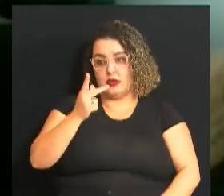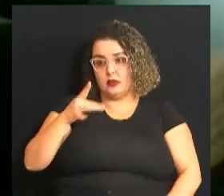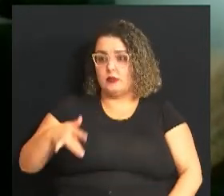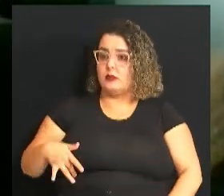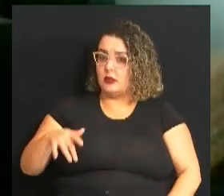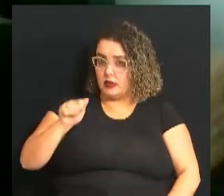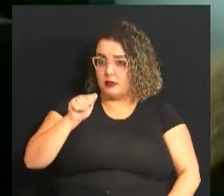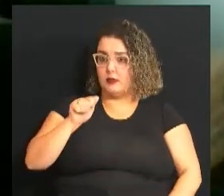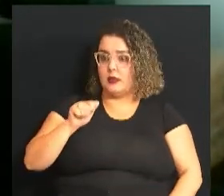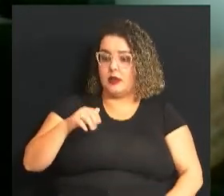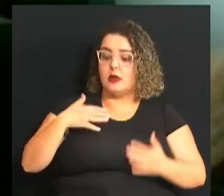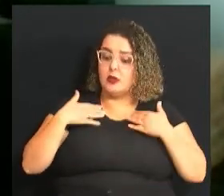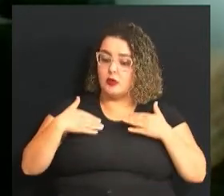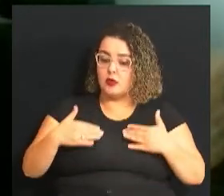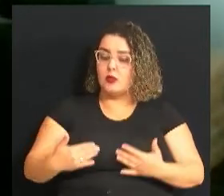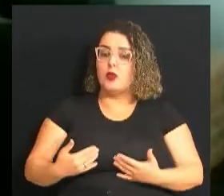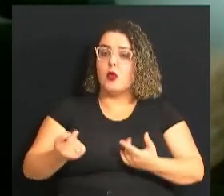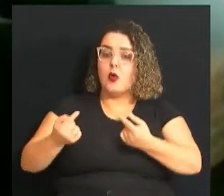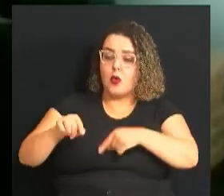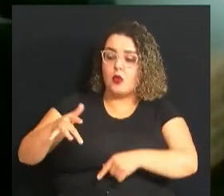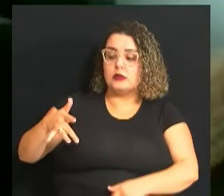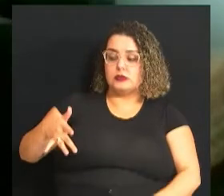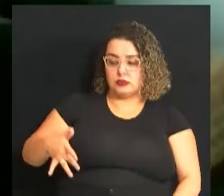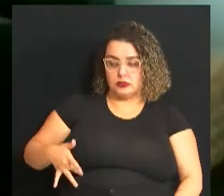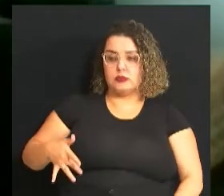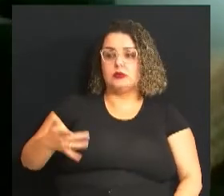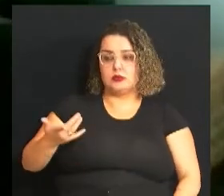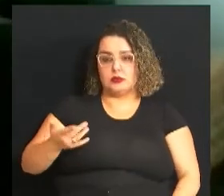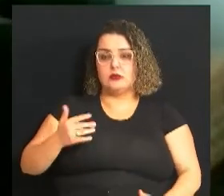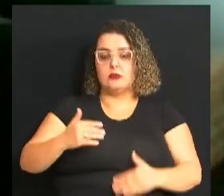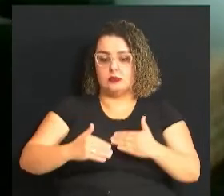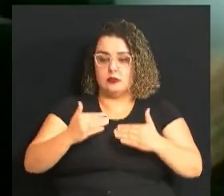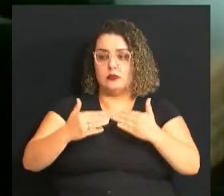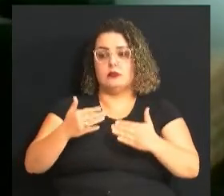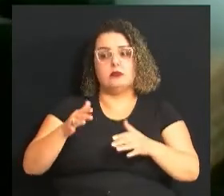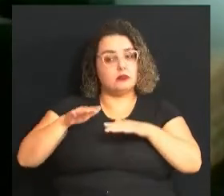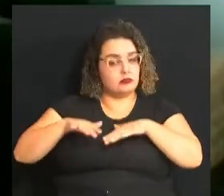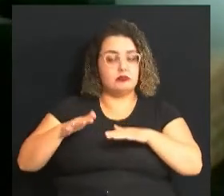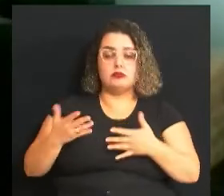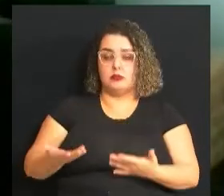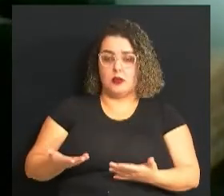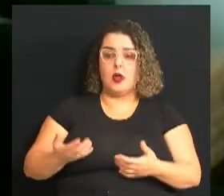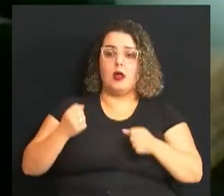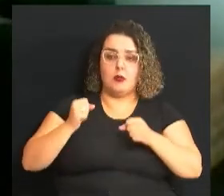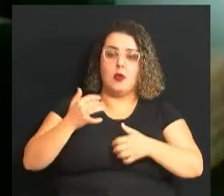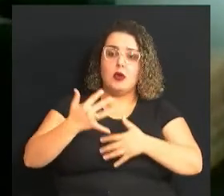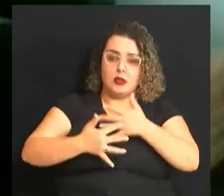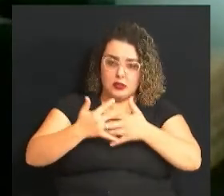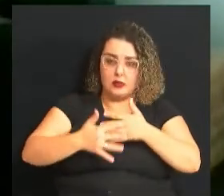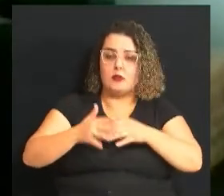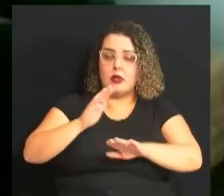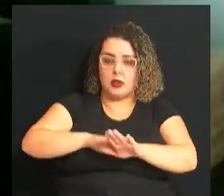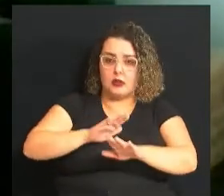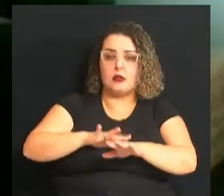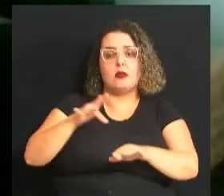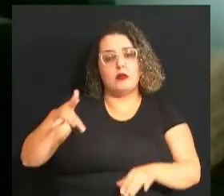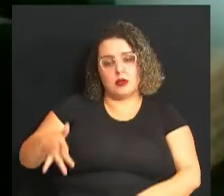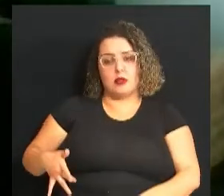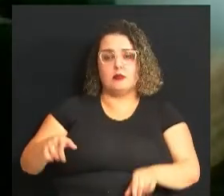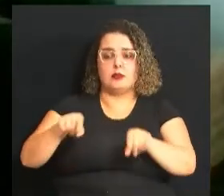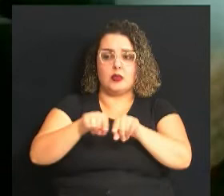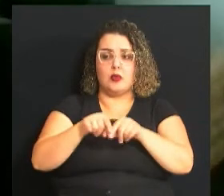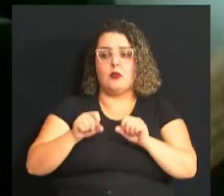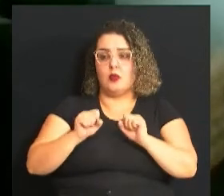do organismo contra o fígado acaba sendo desencadeada e está lá, e pode comprometer o fígado também. Nós podemos